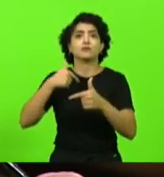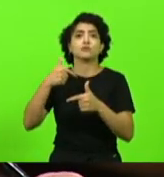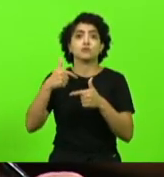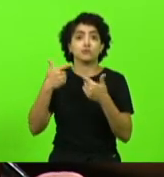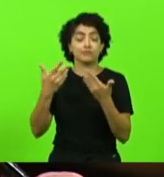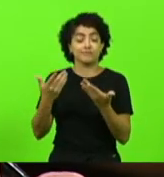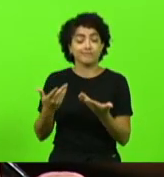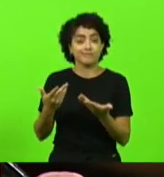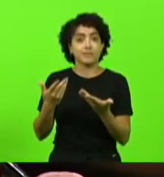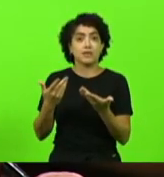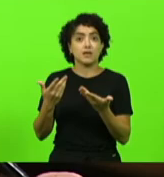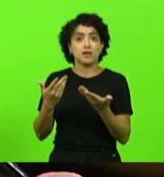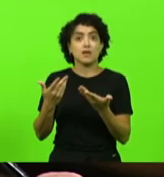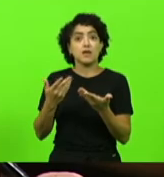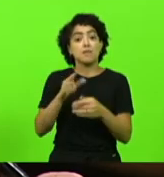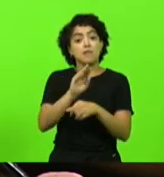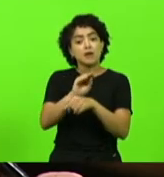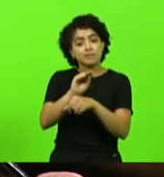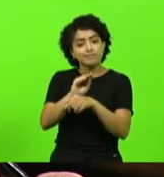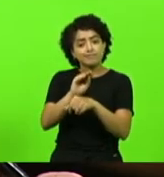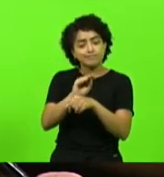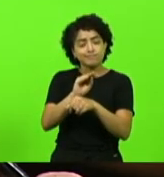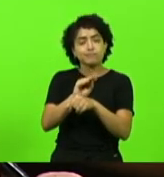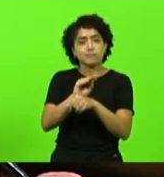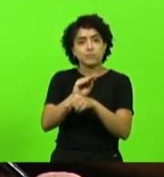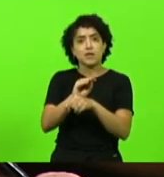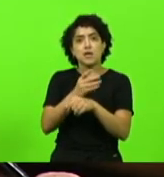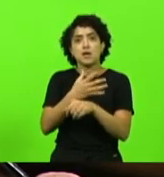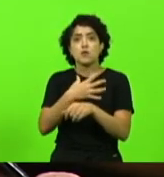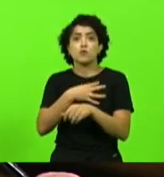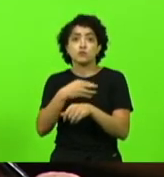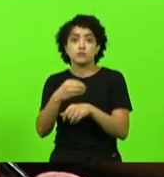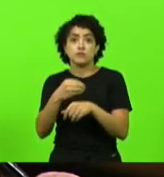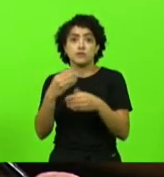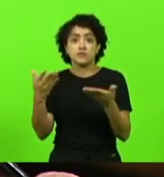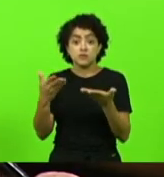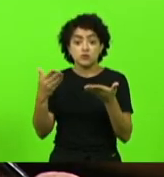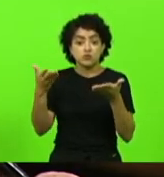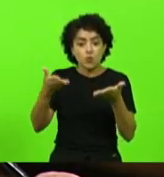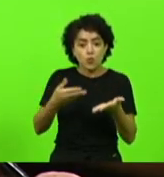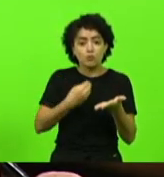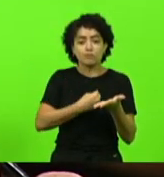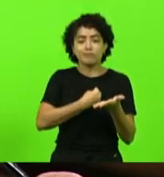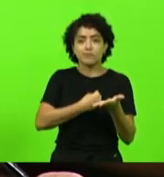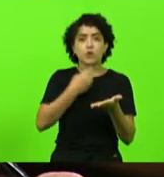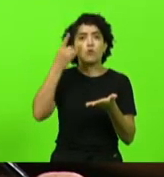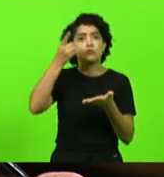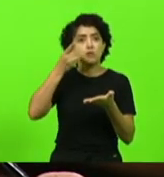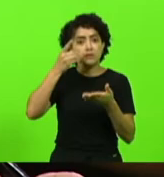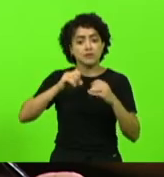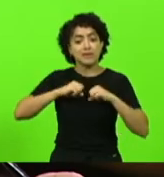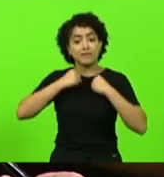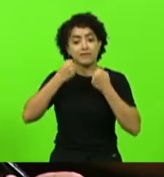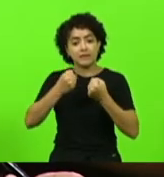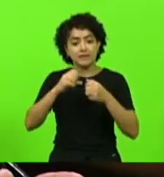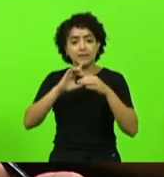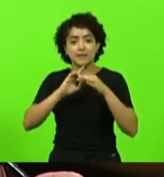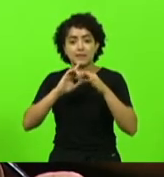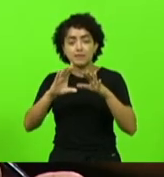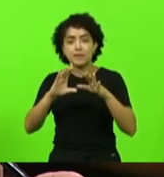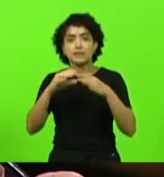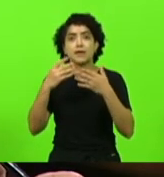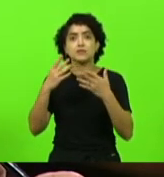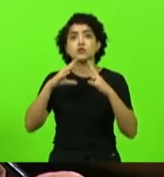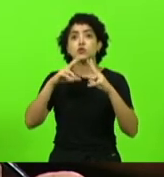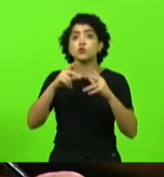normal, para conseguir sustentar os seus filhos. Se eu estou aqui hoje como deputado também, defendendo a liberdade, lembrando todas